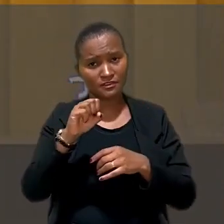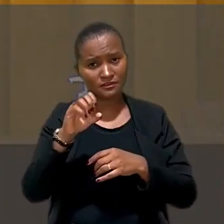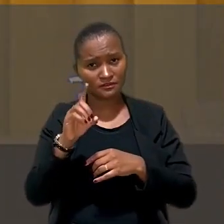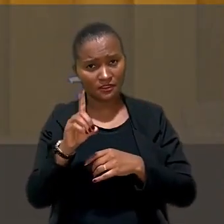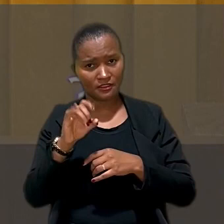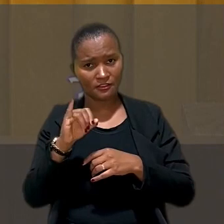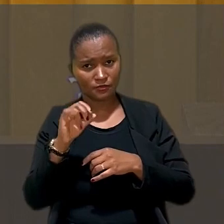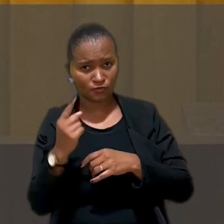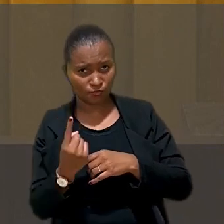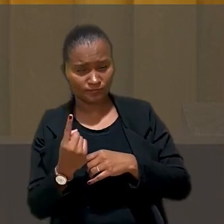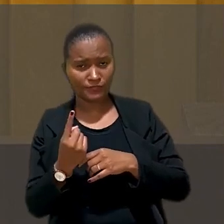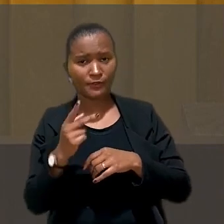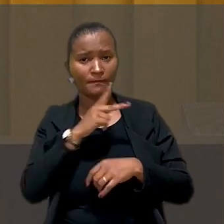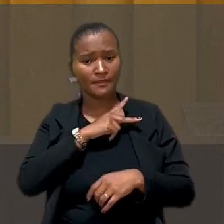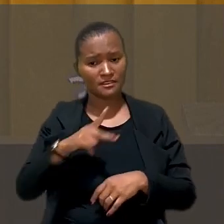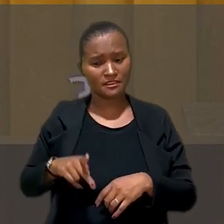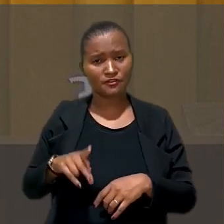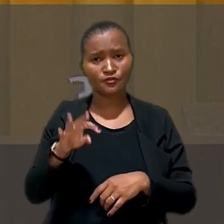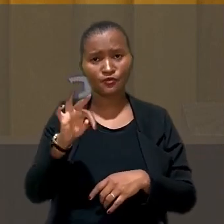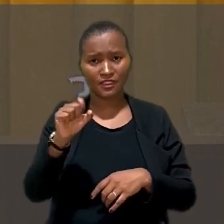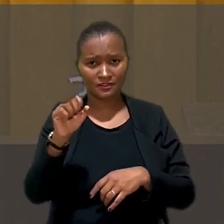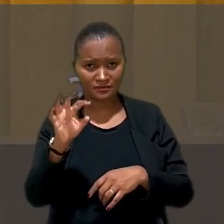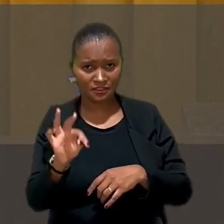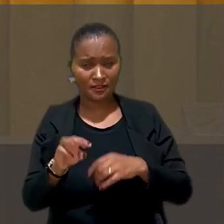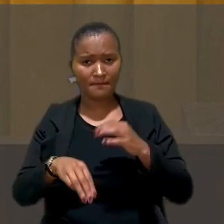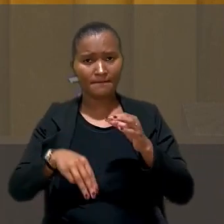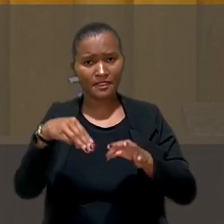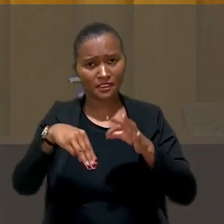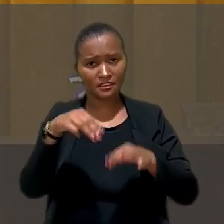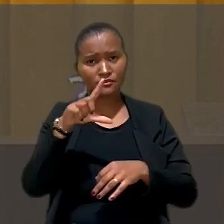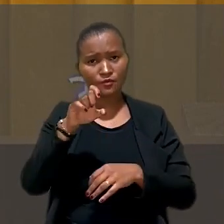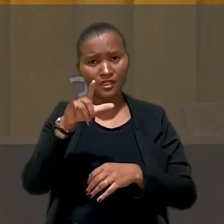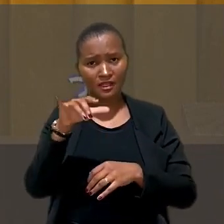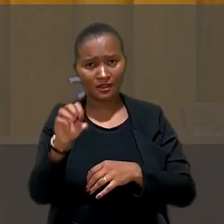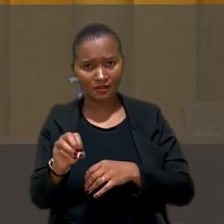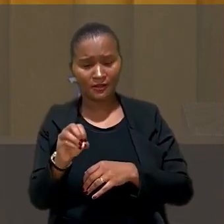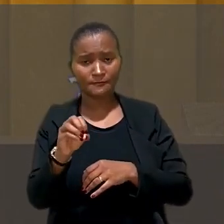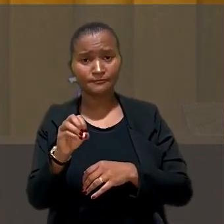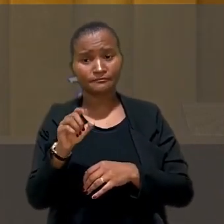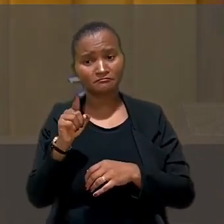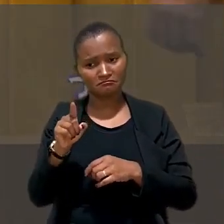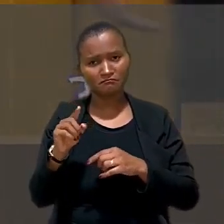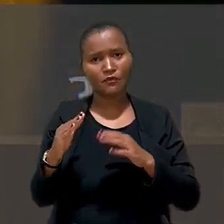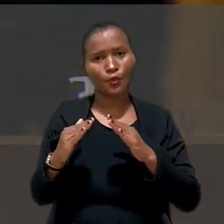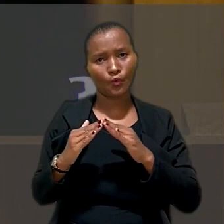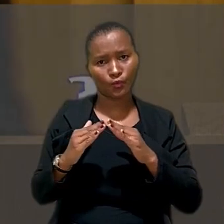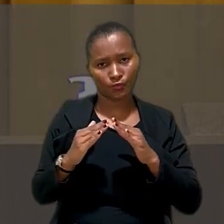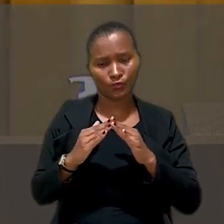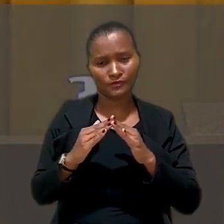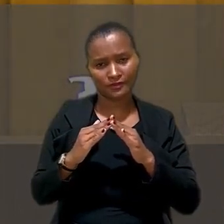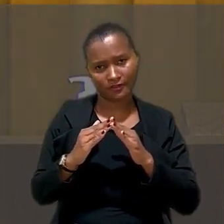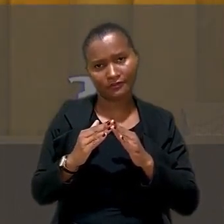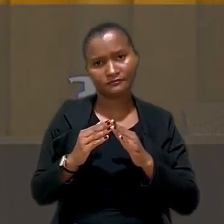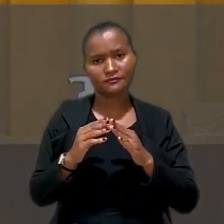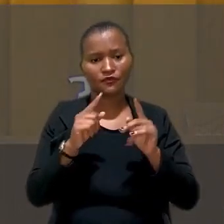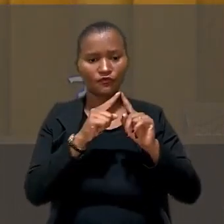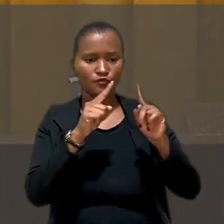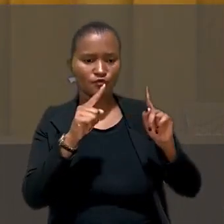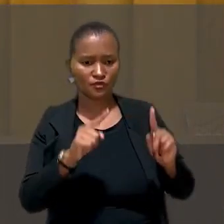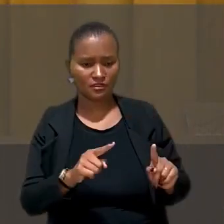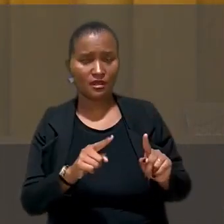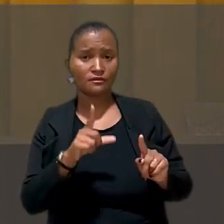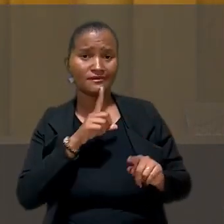na SDI1 foi o presidente do TST, ministro Lélio Bentes Corrêa. Ele concordou com a tese de